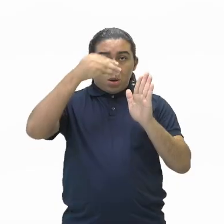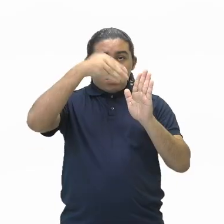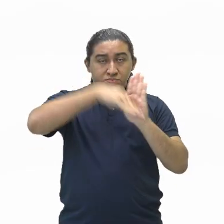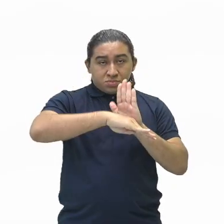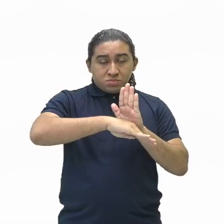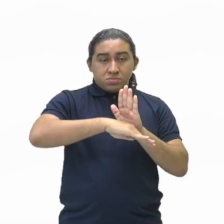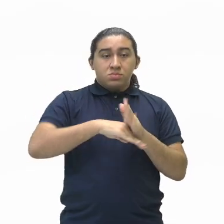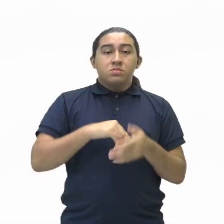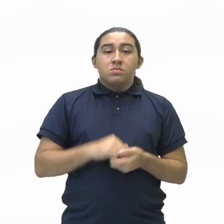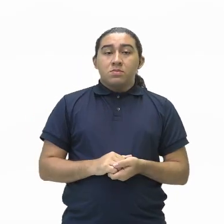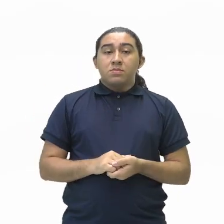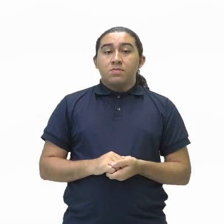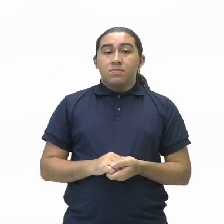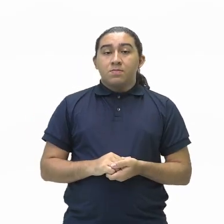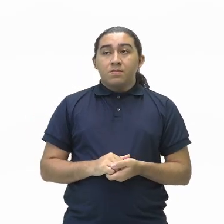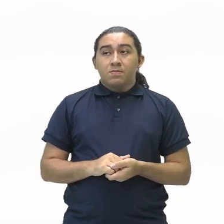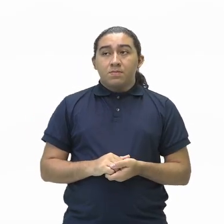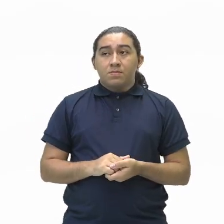Brasil.